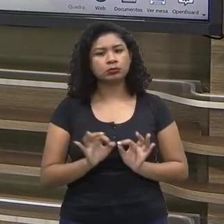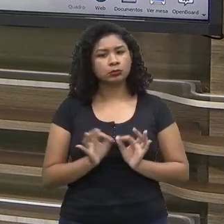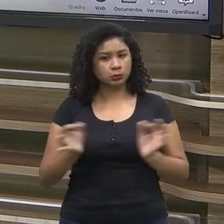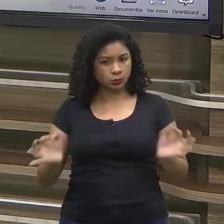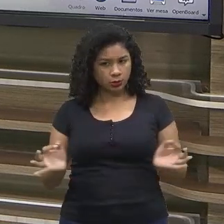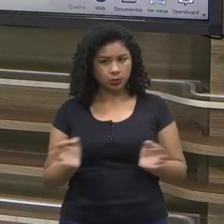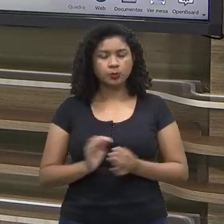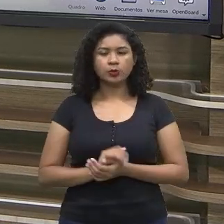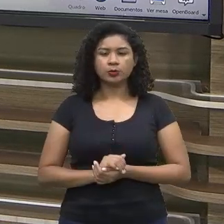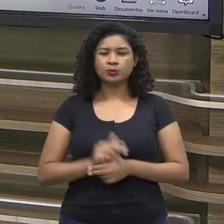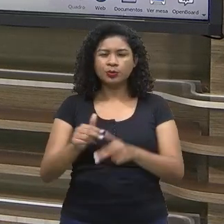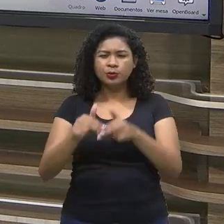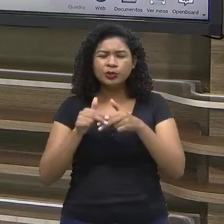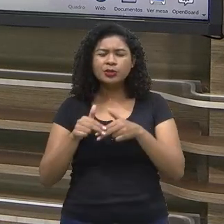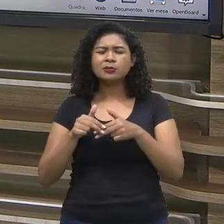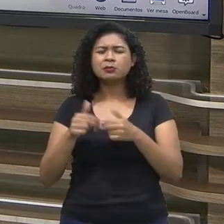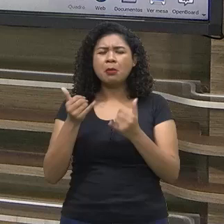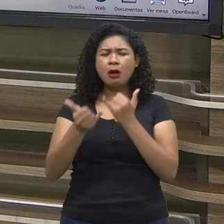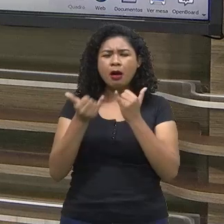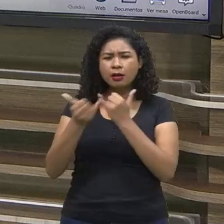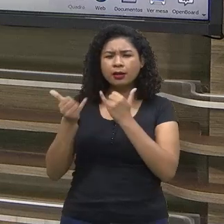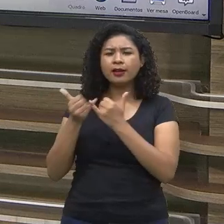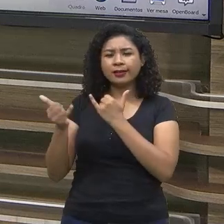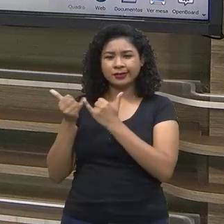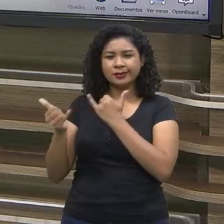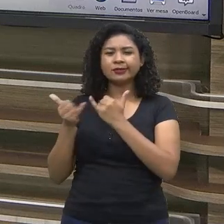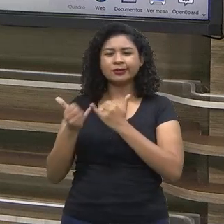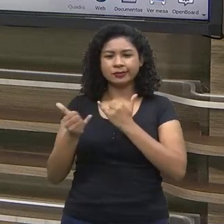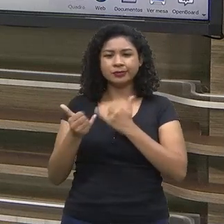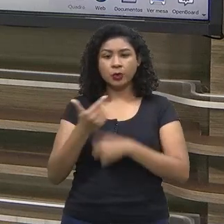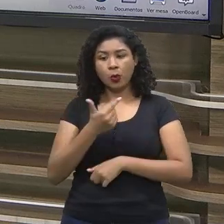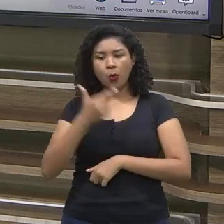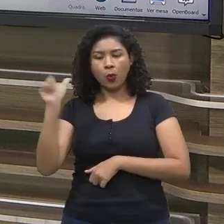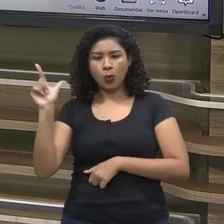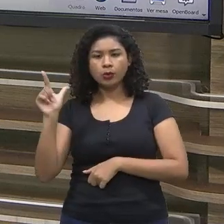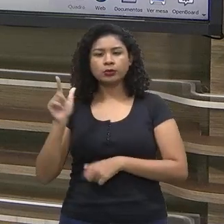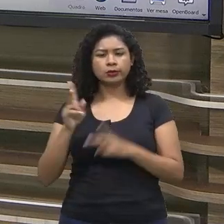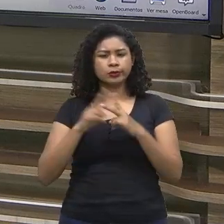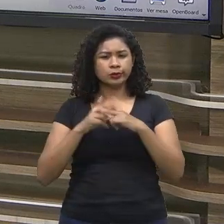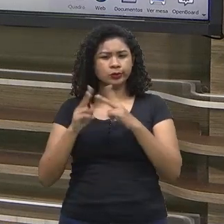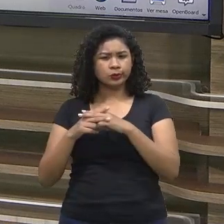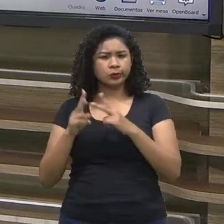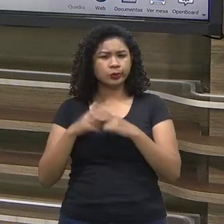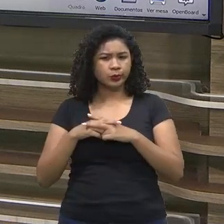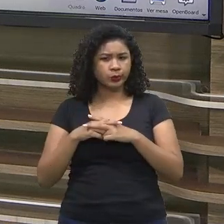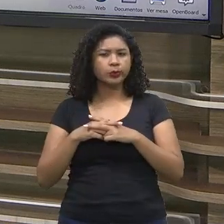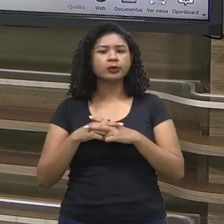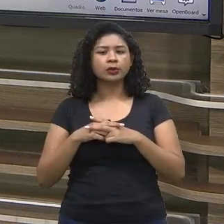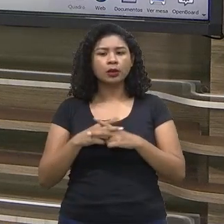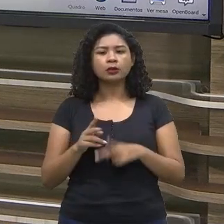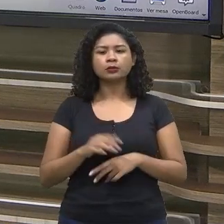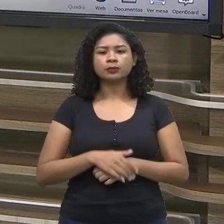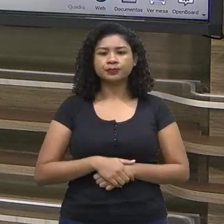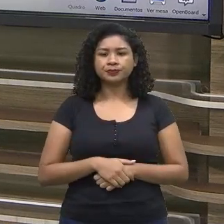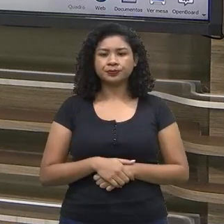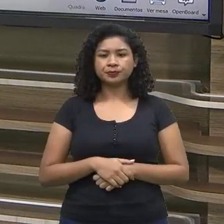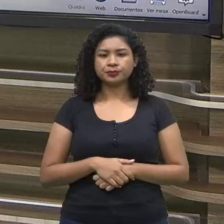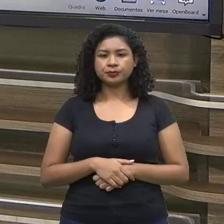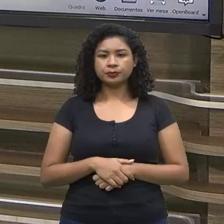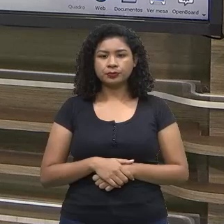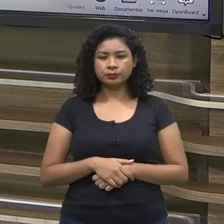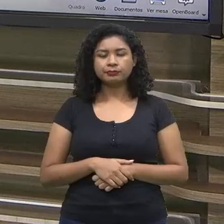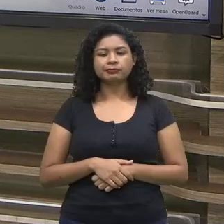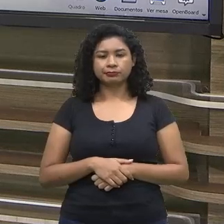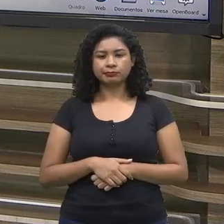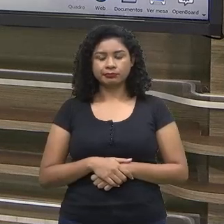muito mesmo algumas lutas do mundo do Ocidente, né? do chamado, como eles chamam, do mundo